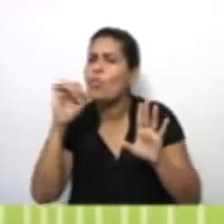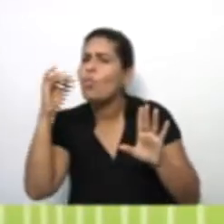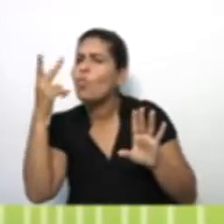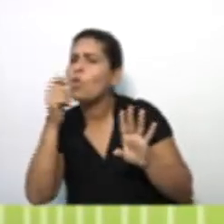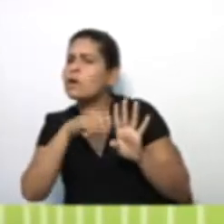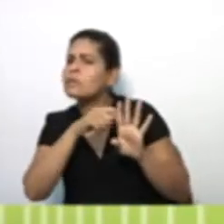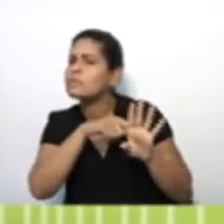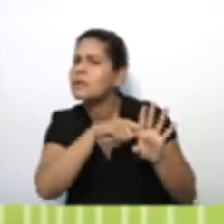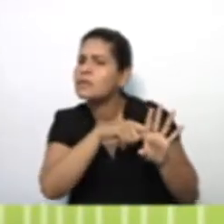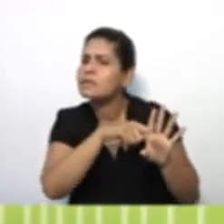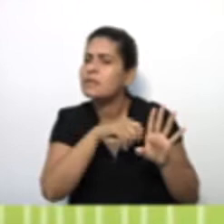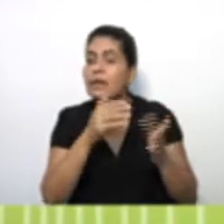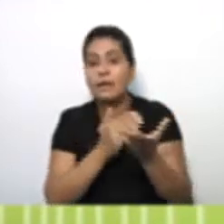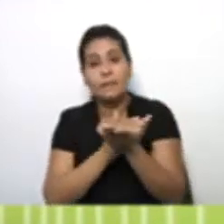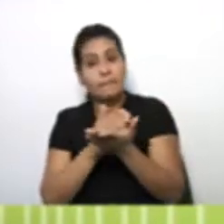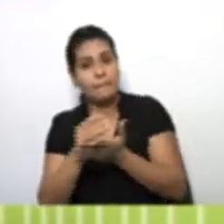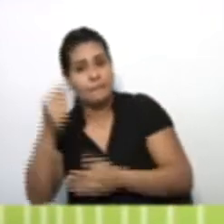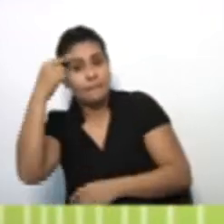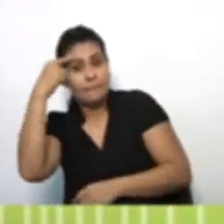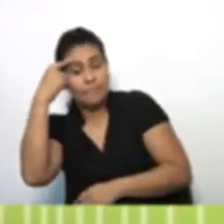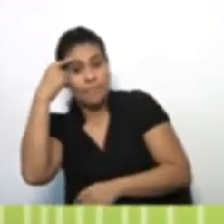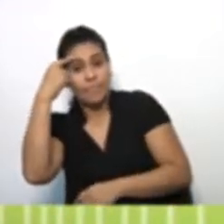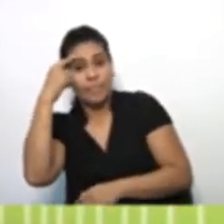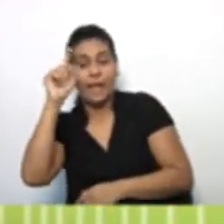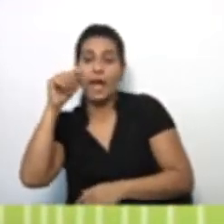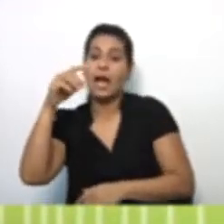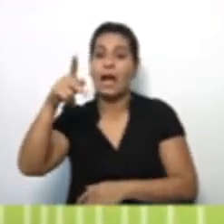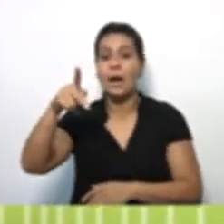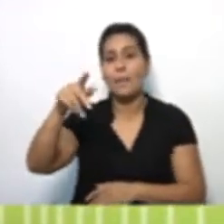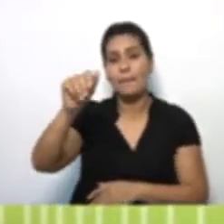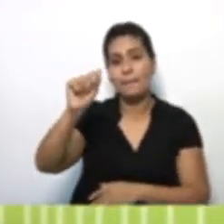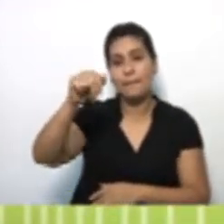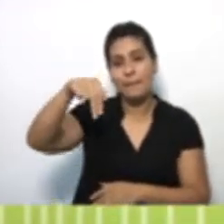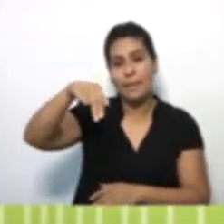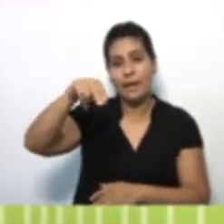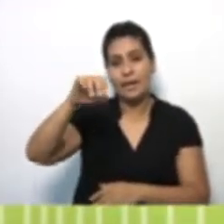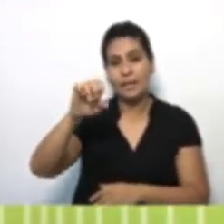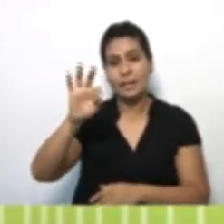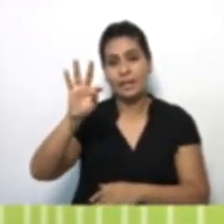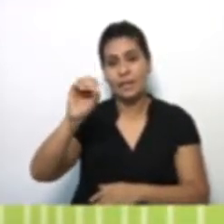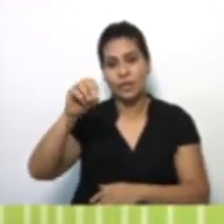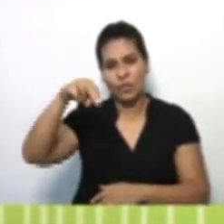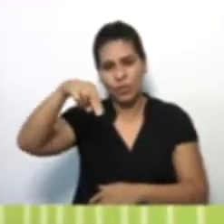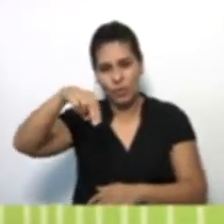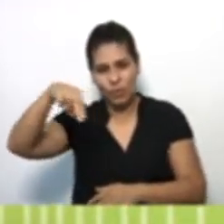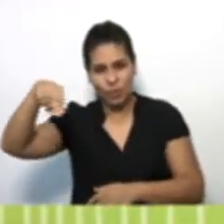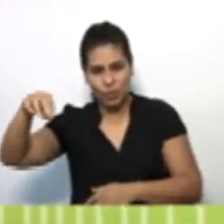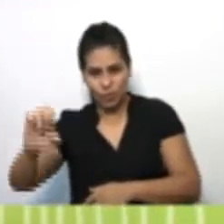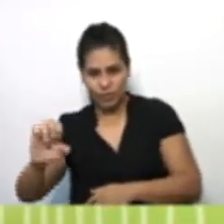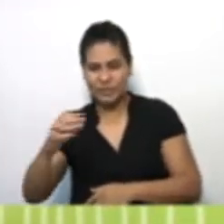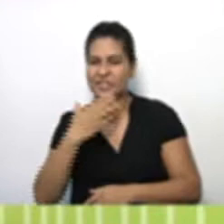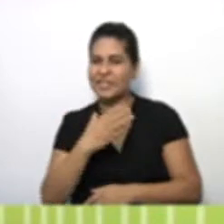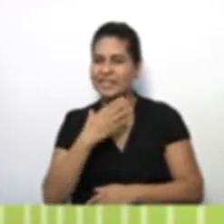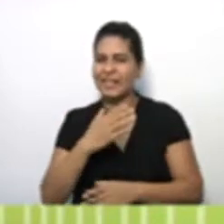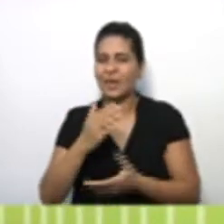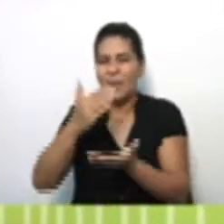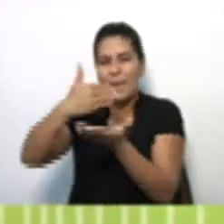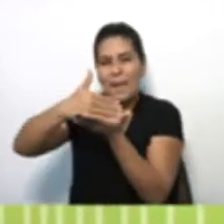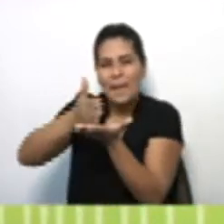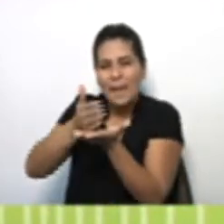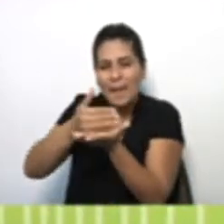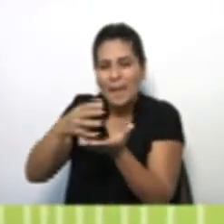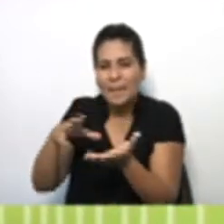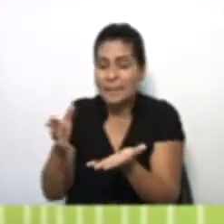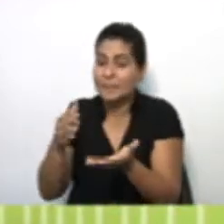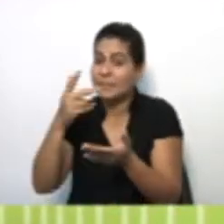programa. Daqui a pouco tu começa também a pensar no panetone. Você começa a pensar em implantar alguma coisa e tu precisa ver o seguinte,